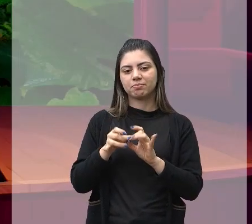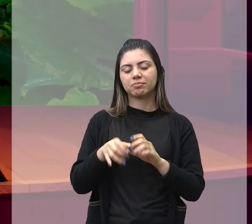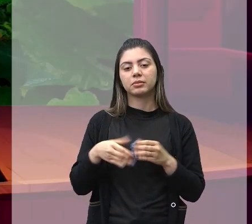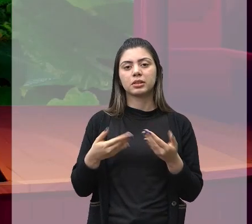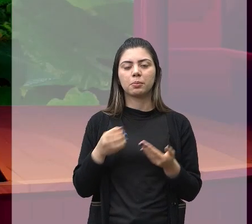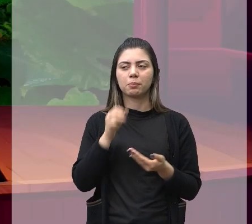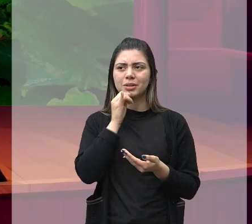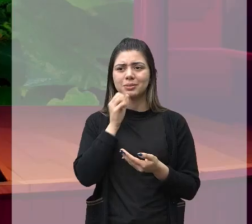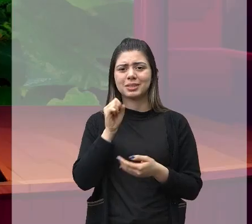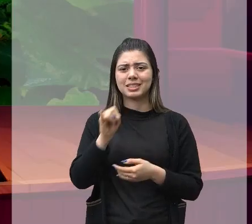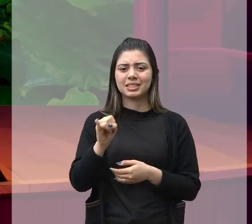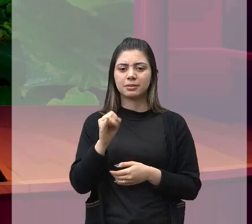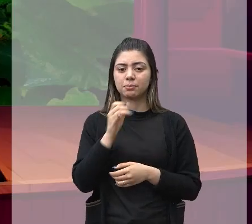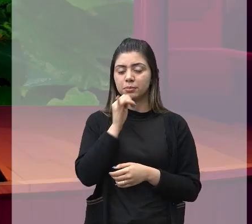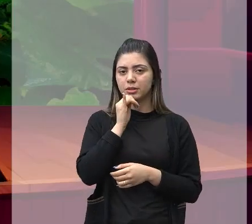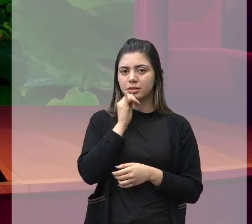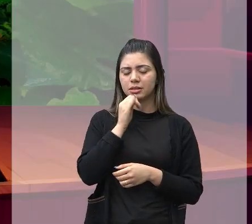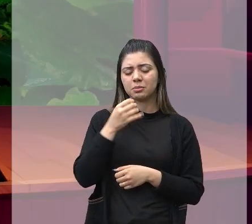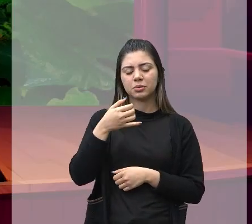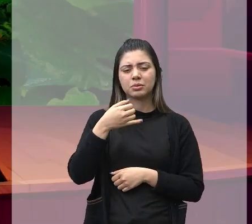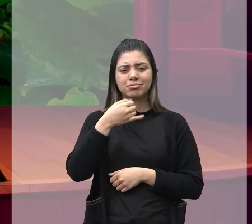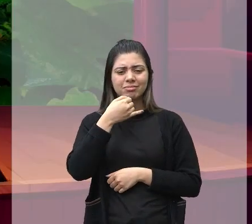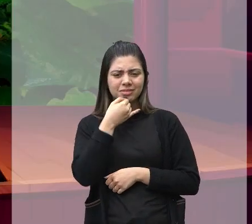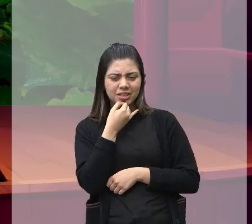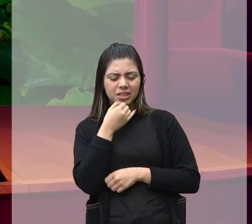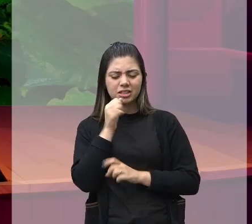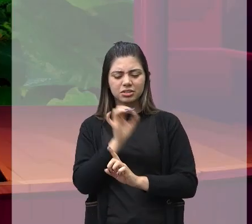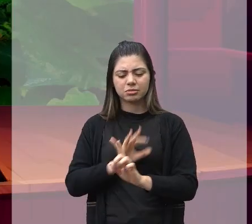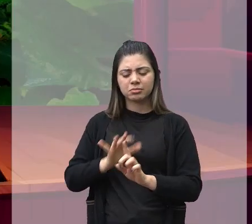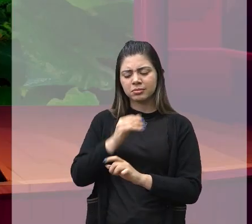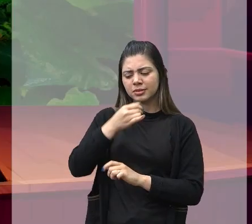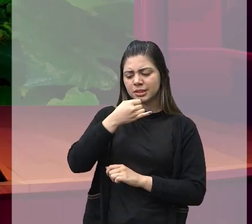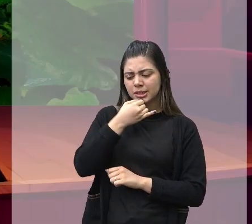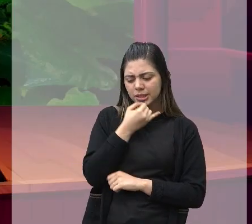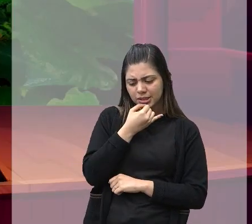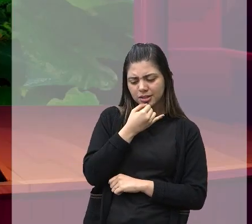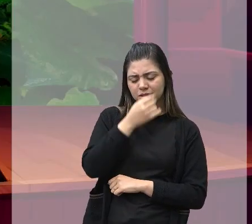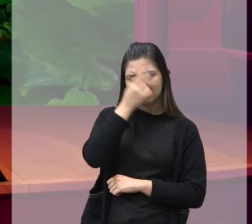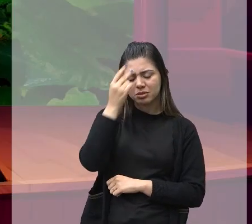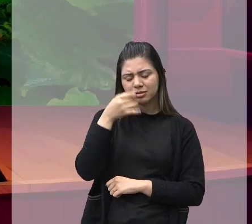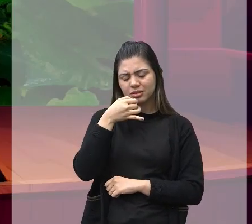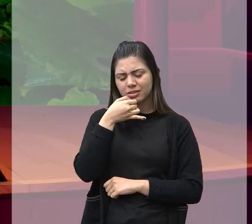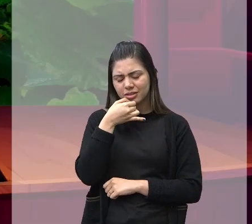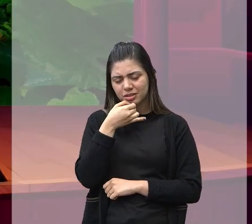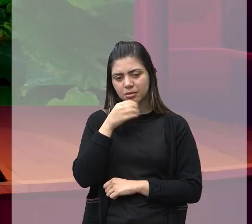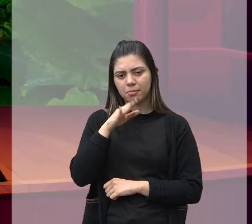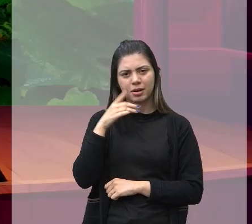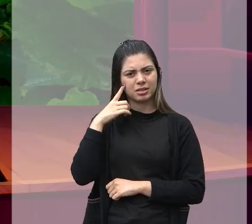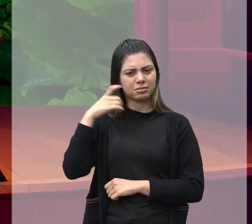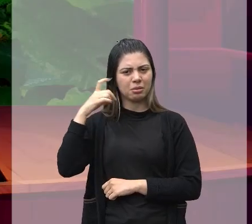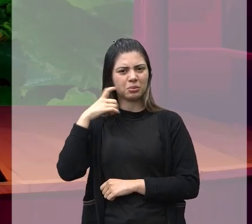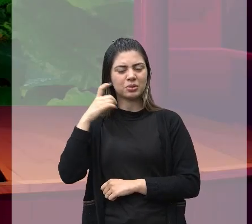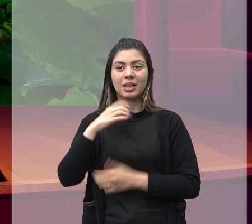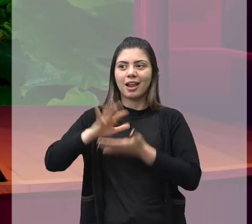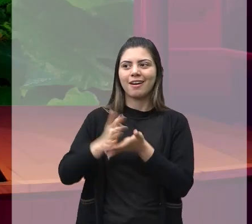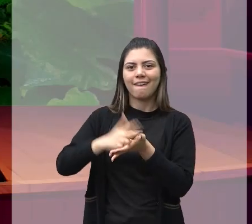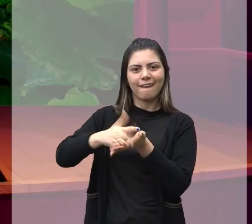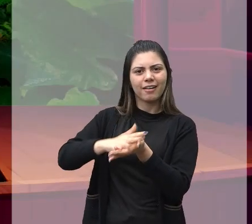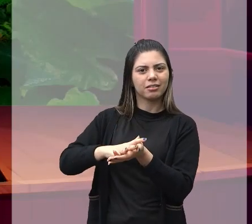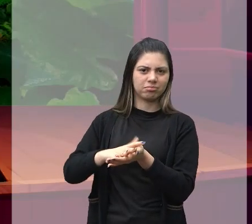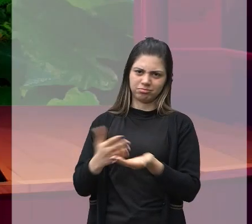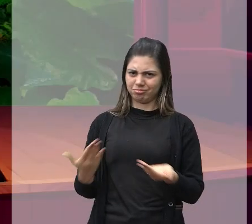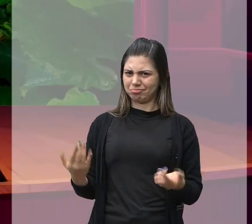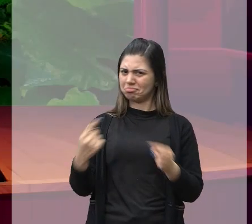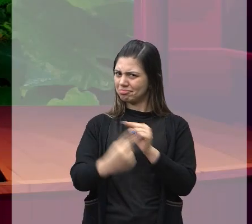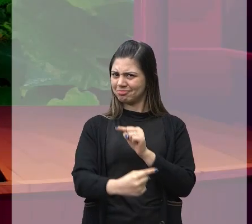pensou se numa cena triste, uma cena muito triste, que as pessoas estão muito tristes, começasse a tocar uma música de carnaval? No mínimo,